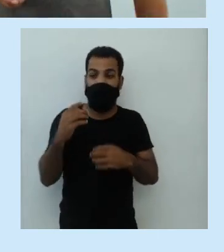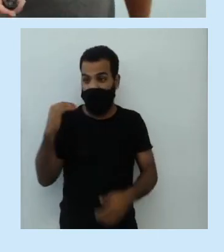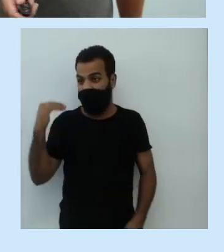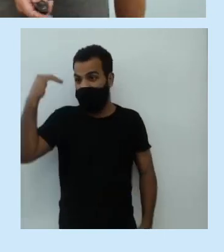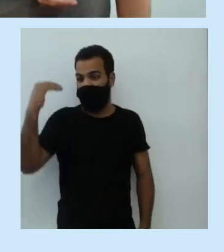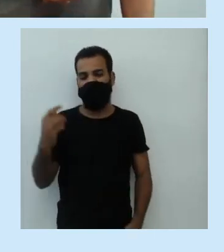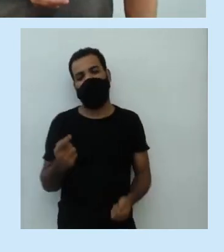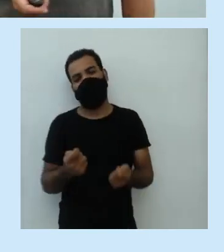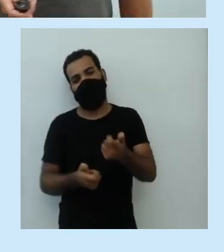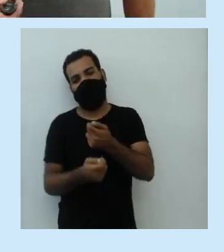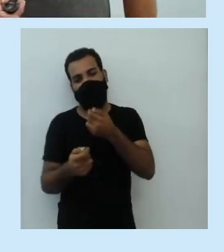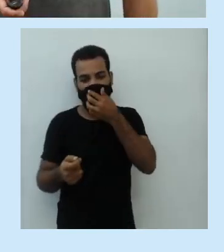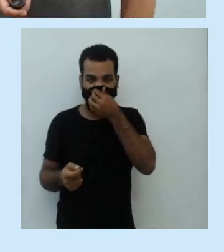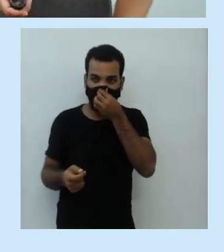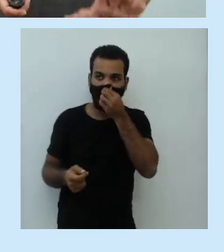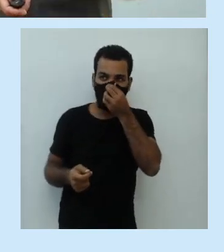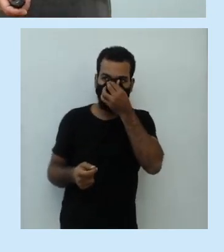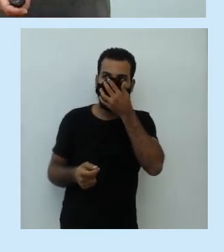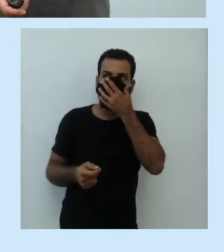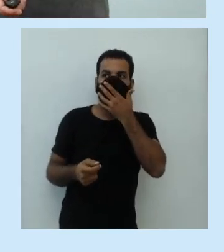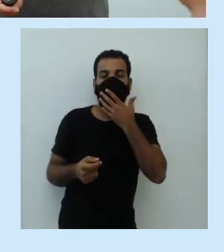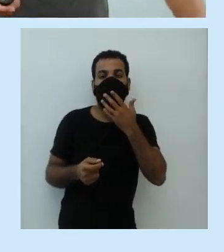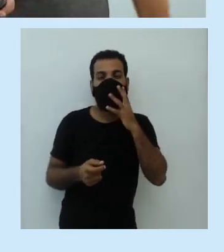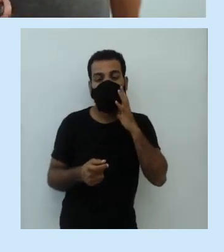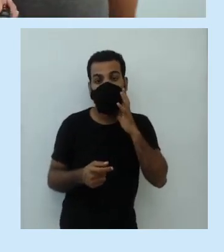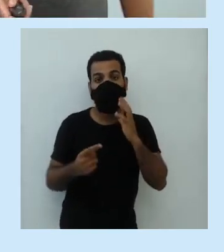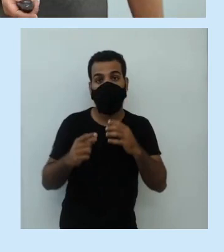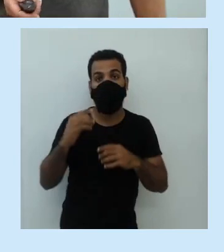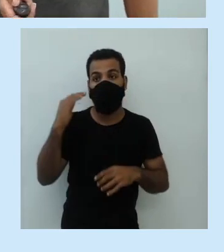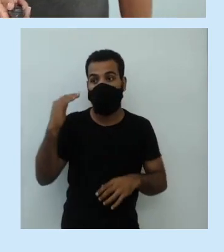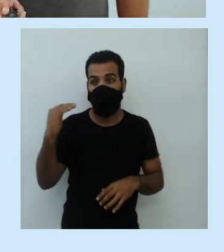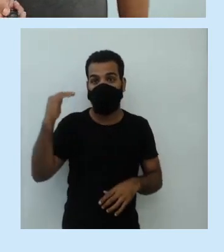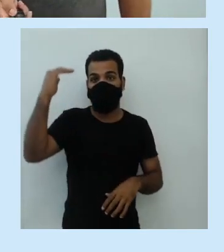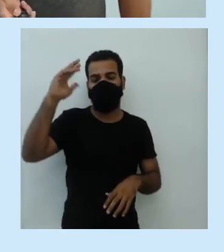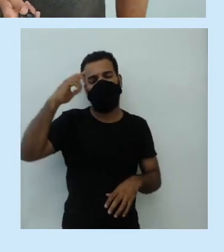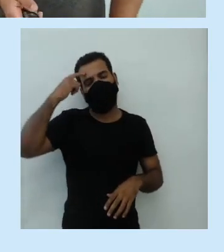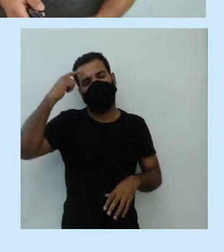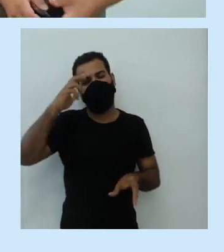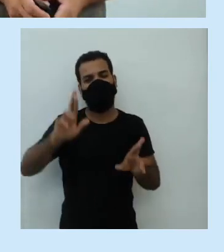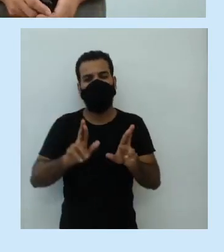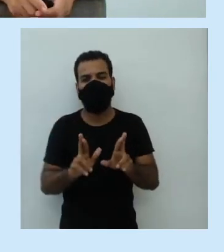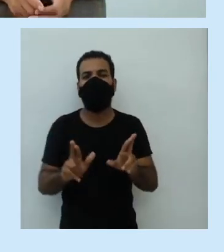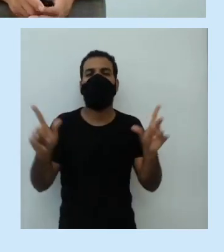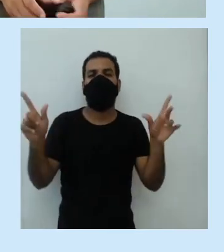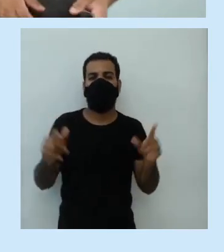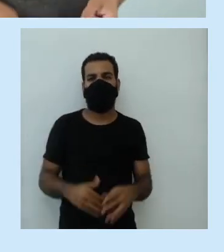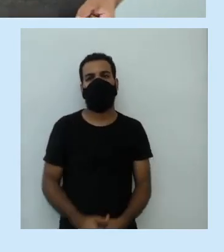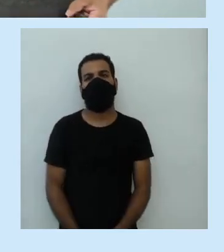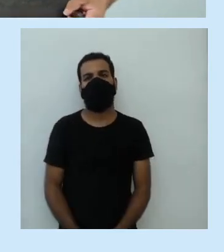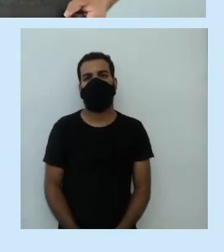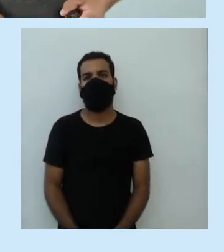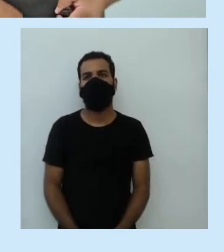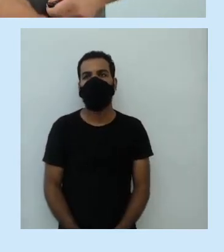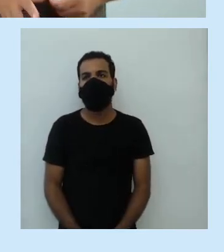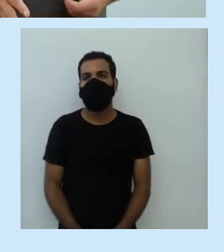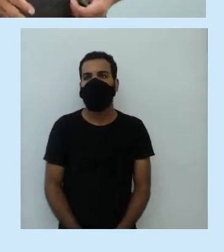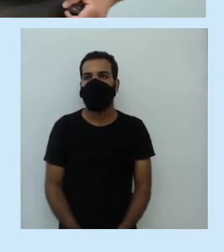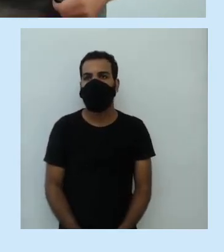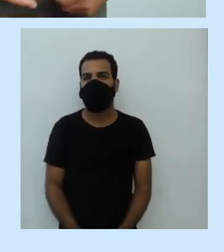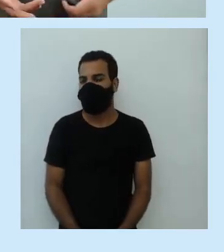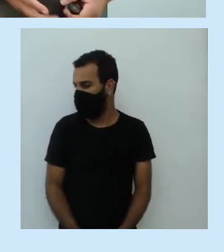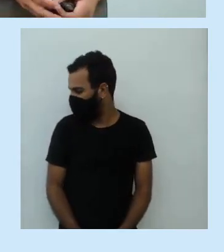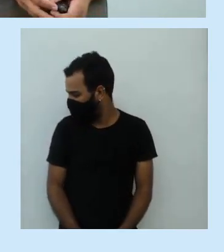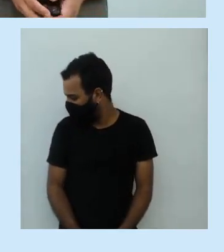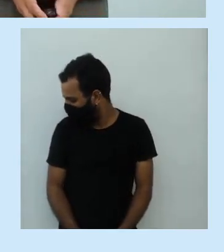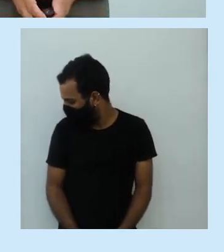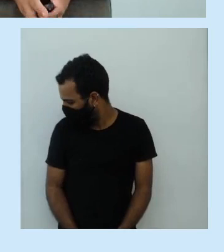adultos participam. Então o adulto está pensando outra coisa diferente quando se fala em mídia, tá certo? E o que é que a mídia